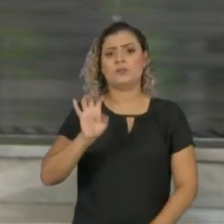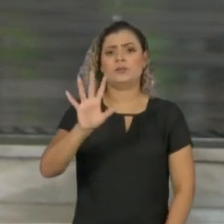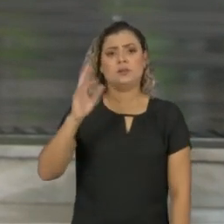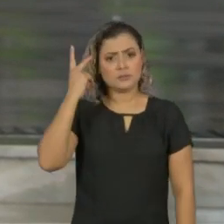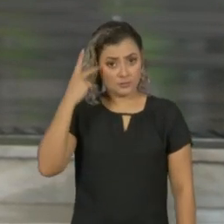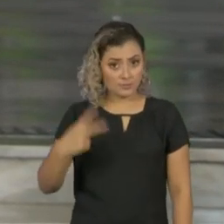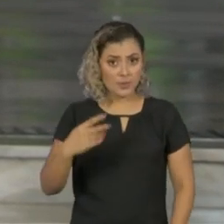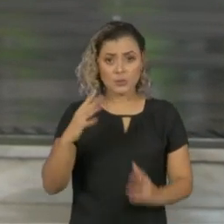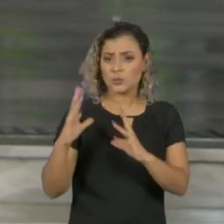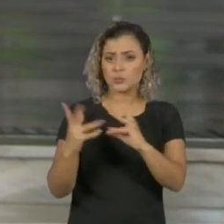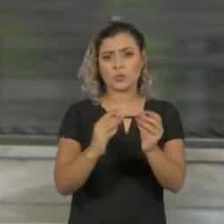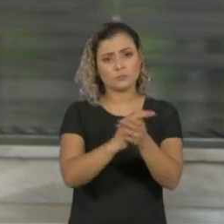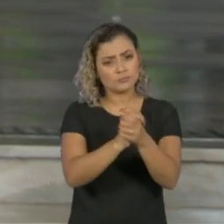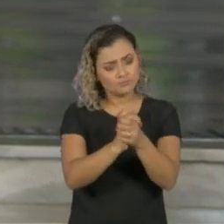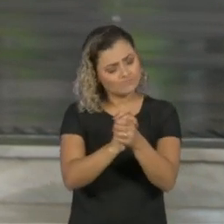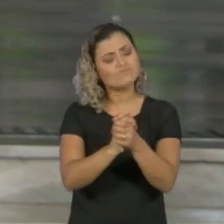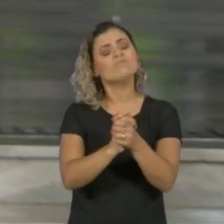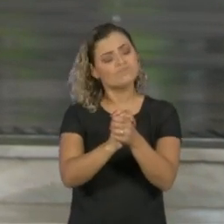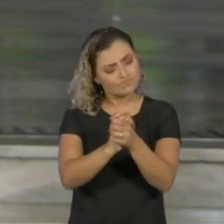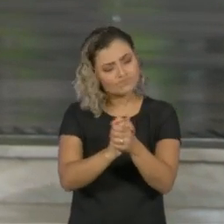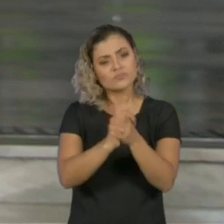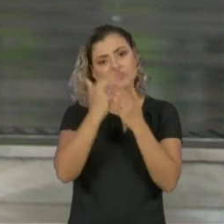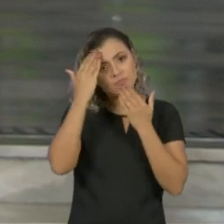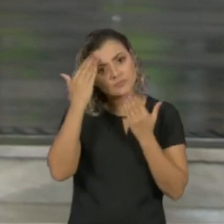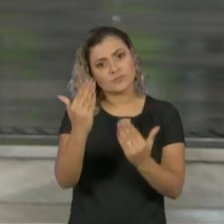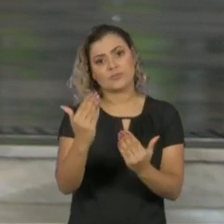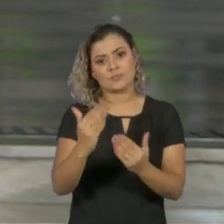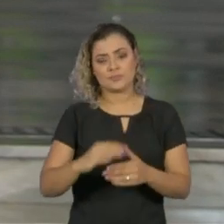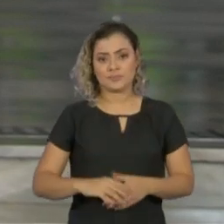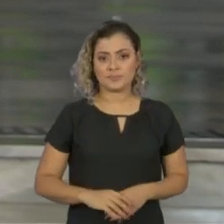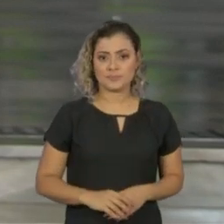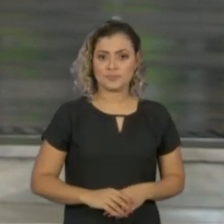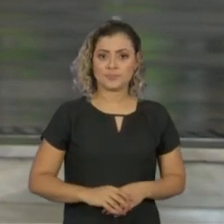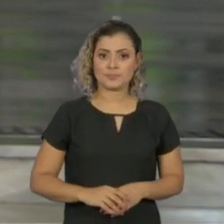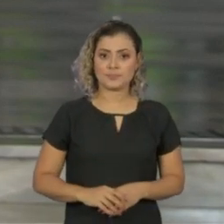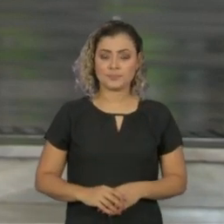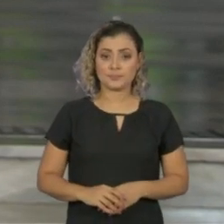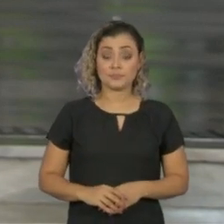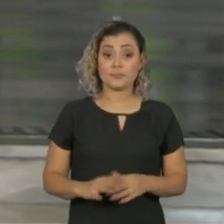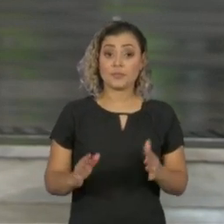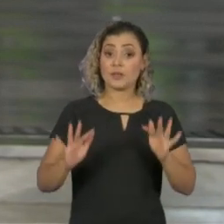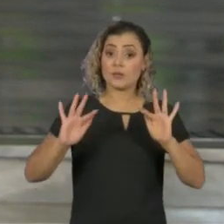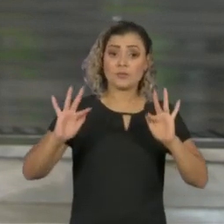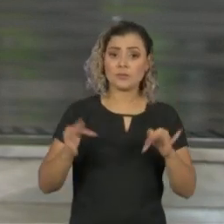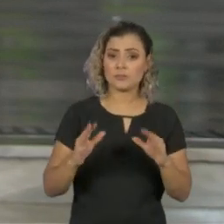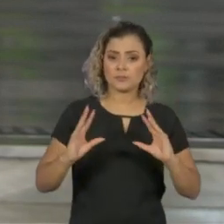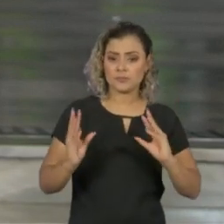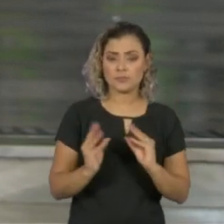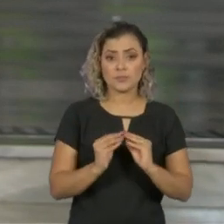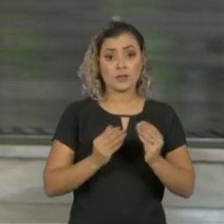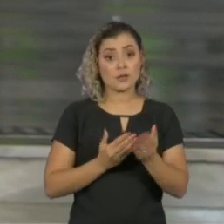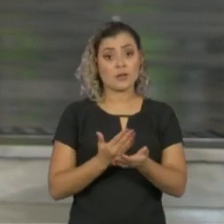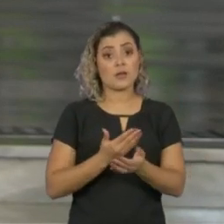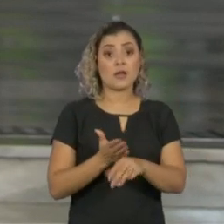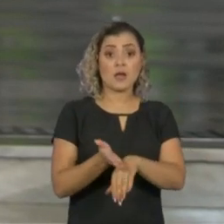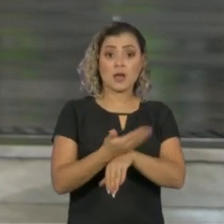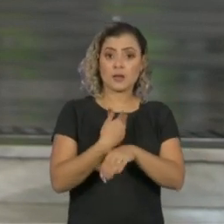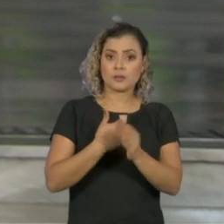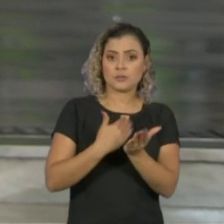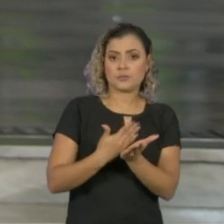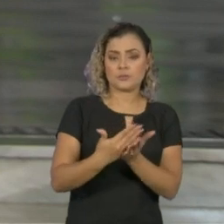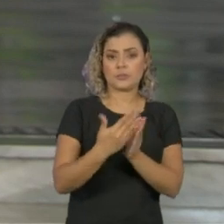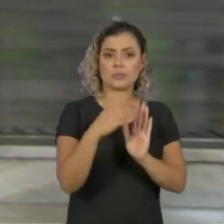A todos vocês também o nosso sincero agradecimento. Por fim, antes de apresentarmos as